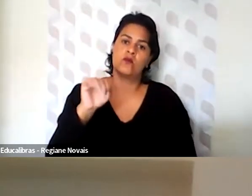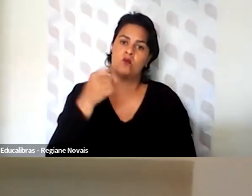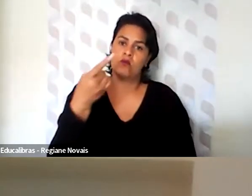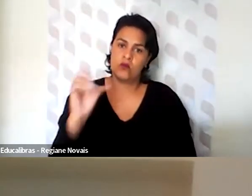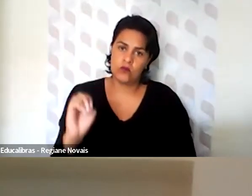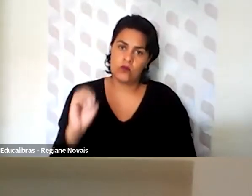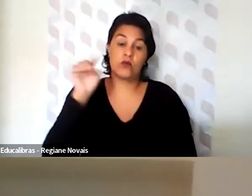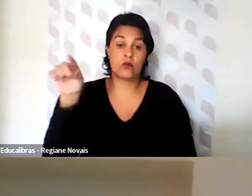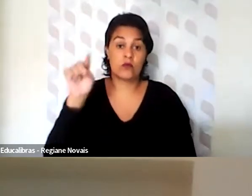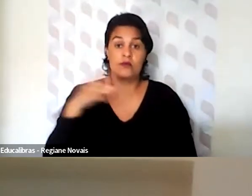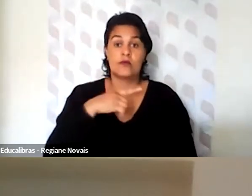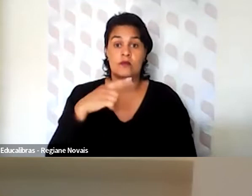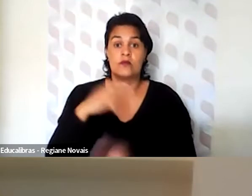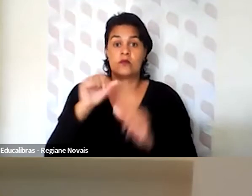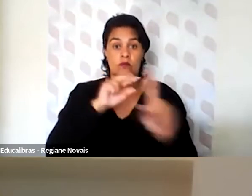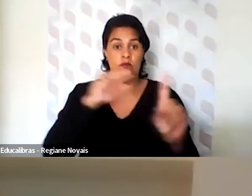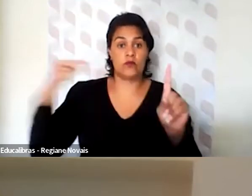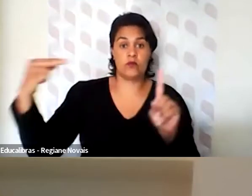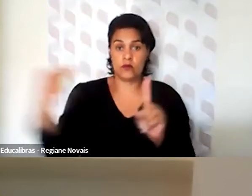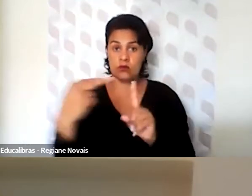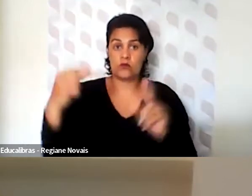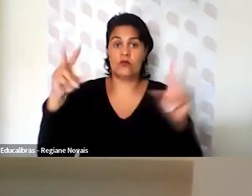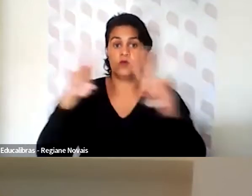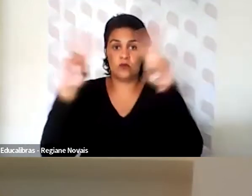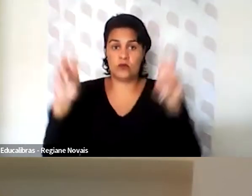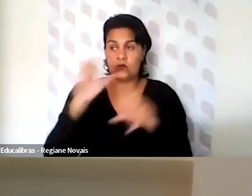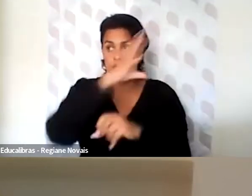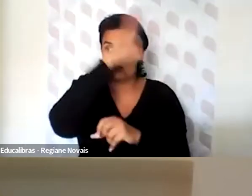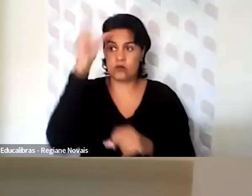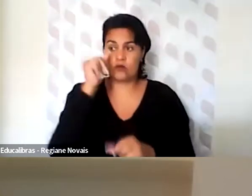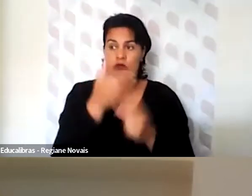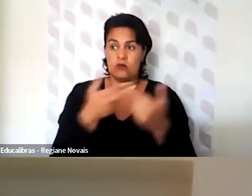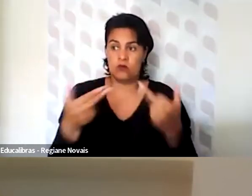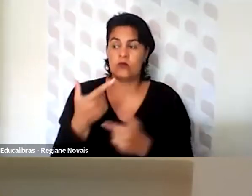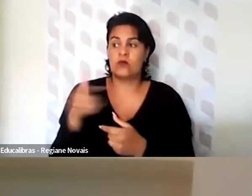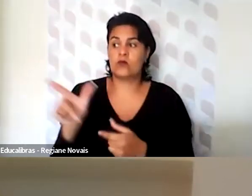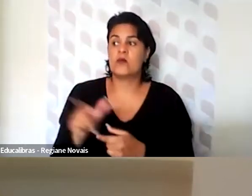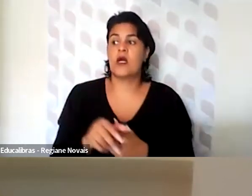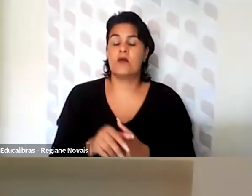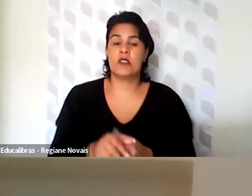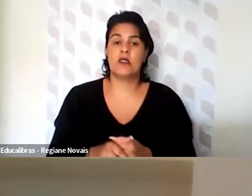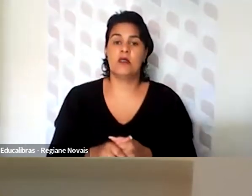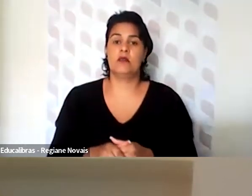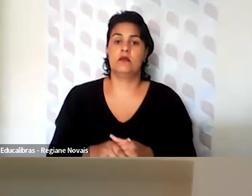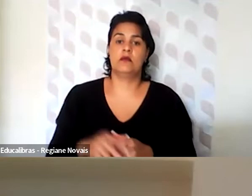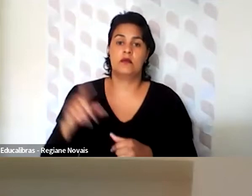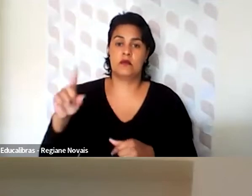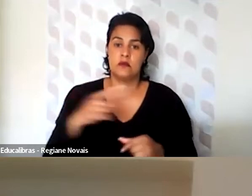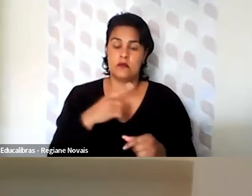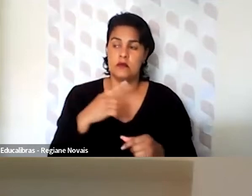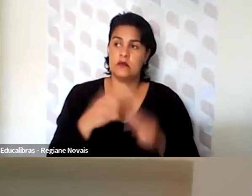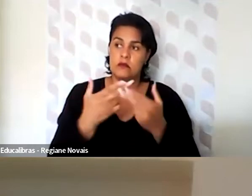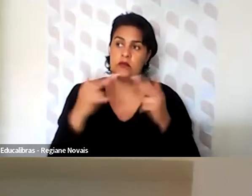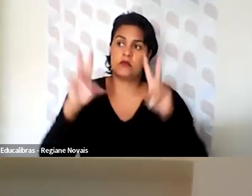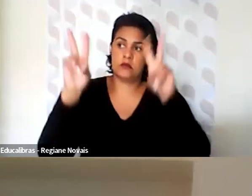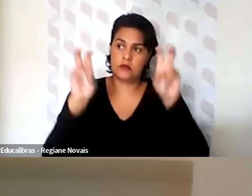dar visibilidade ao tema da Amazônia para públicos mais amplos, e iniciativas em conferências globais, juntando esses três temas,